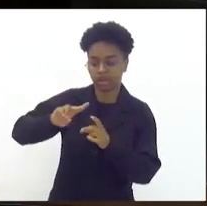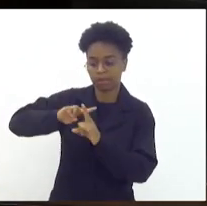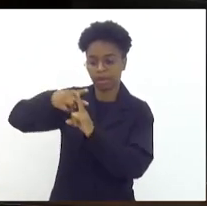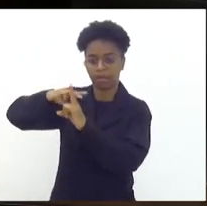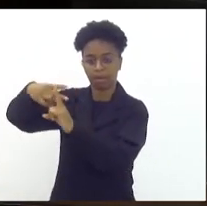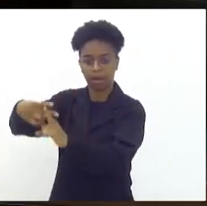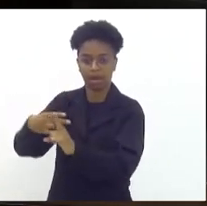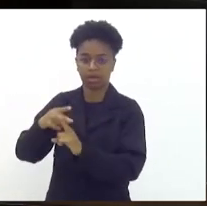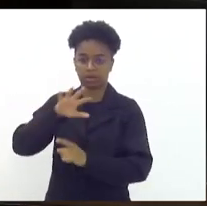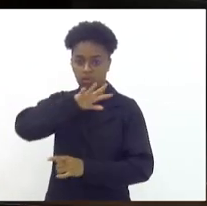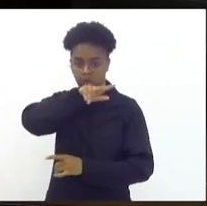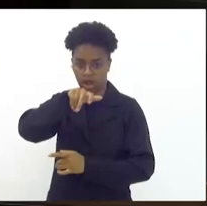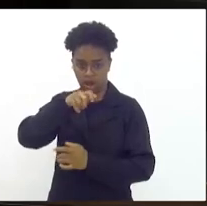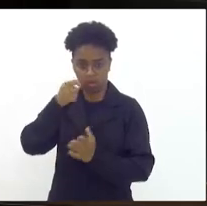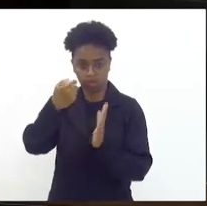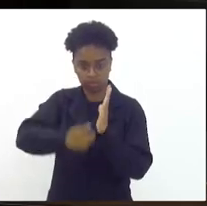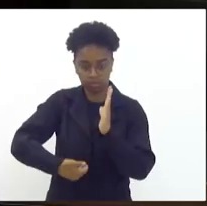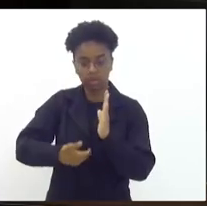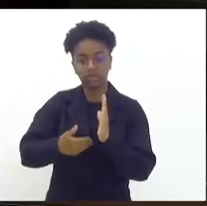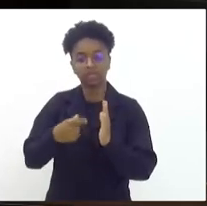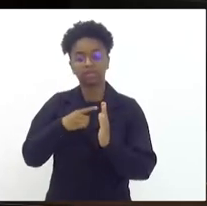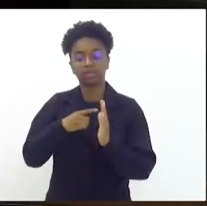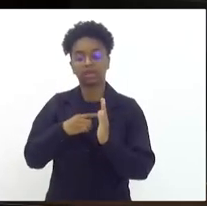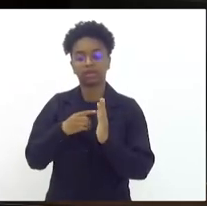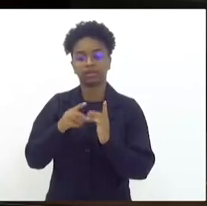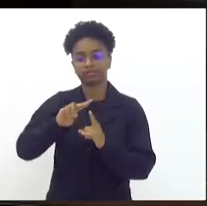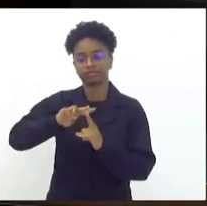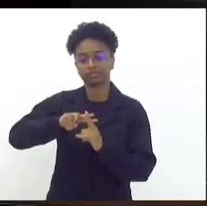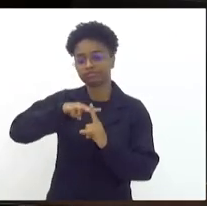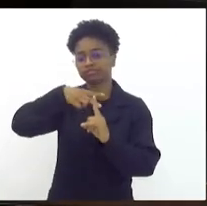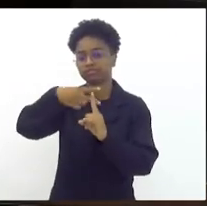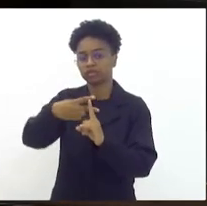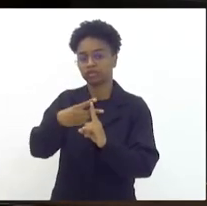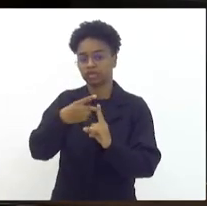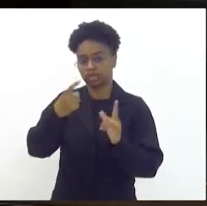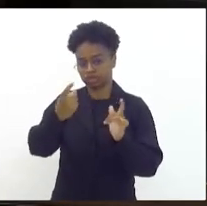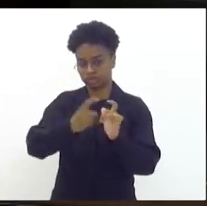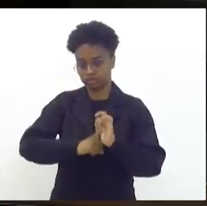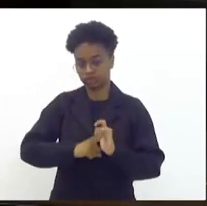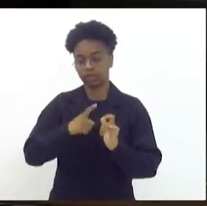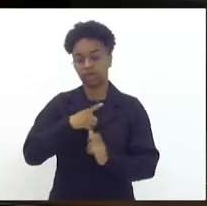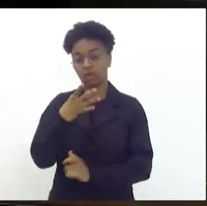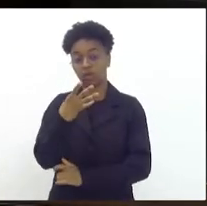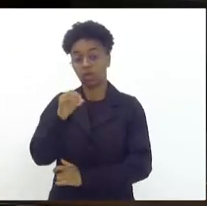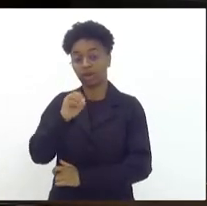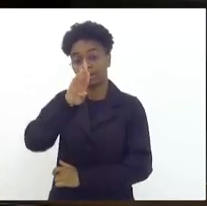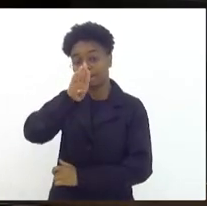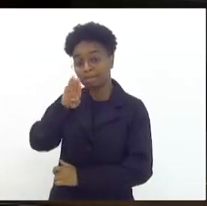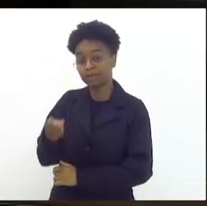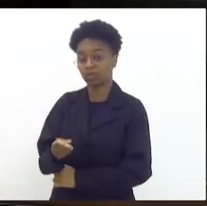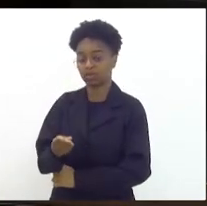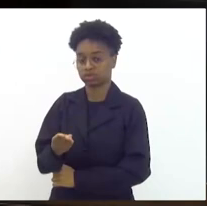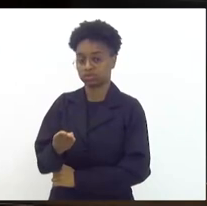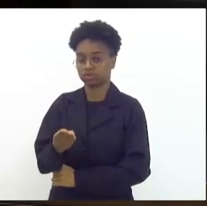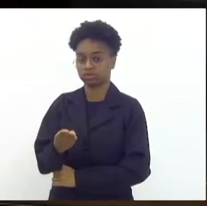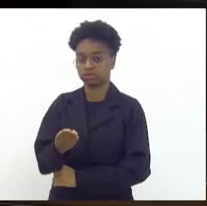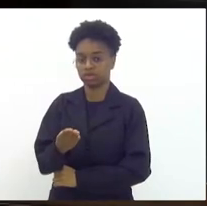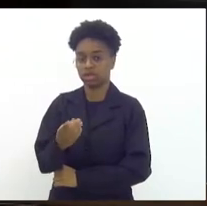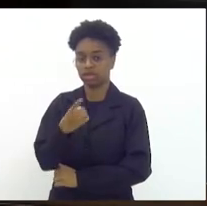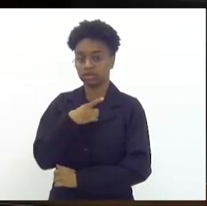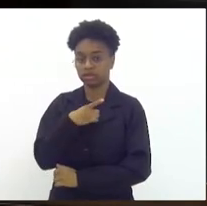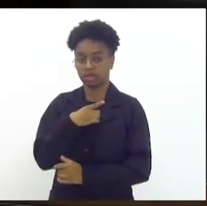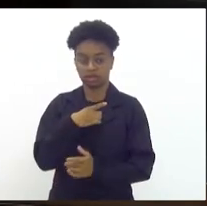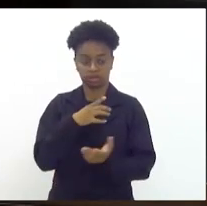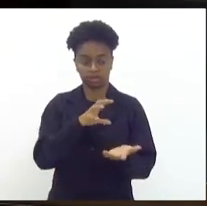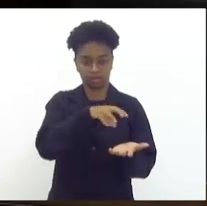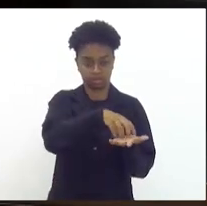Imposto de Renda então aumento de dívida 40 bilhões é o valor que você vai ter nesses dois fundos